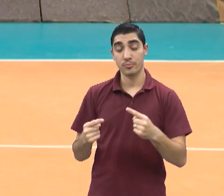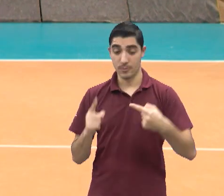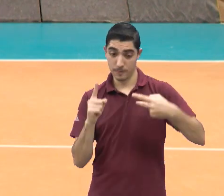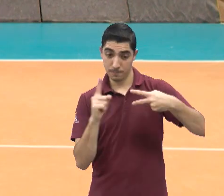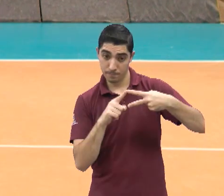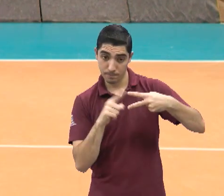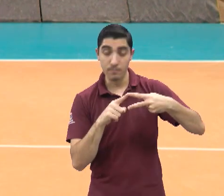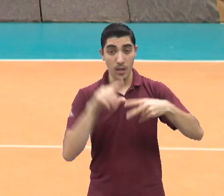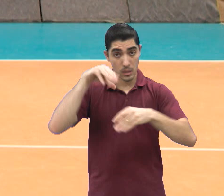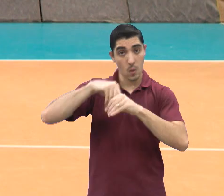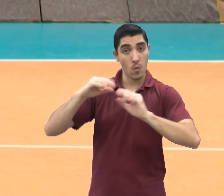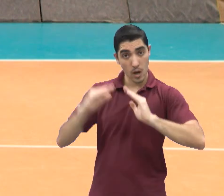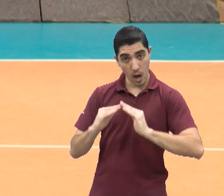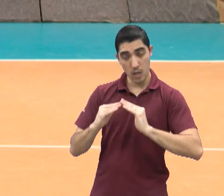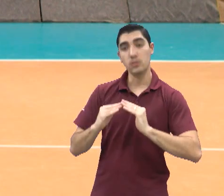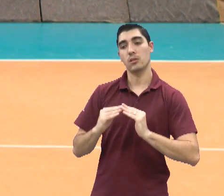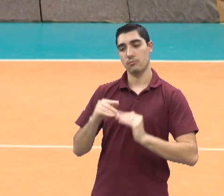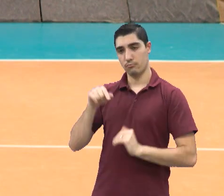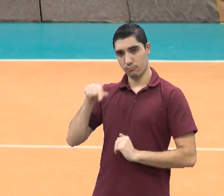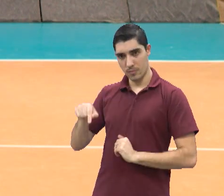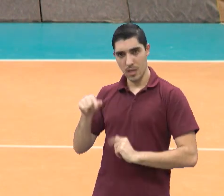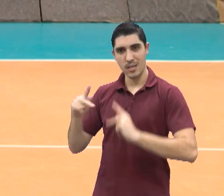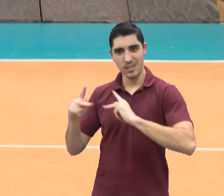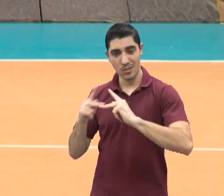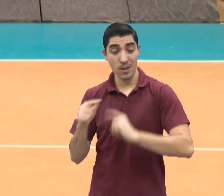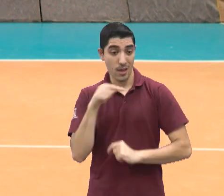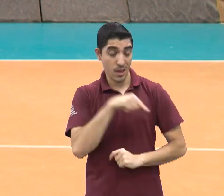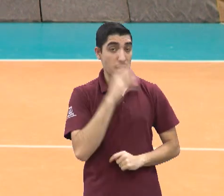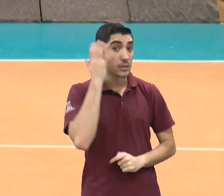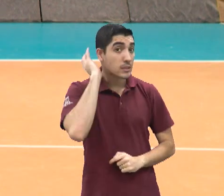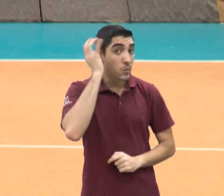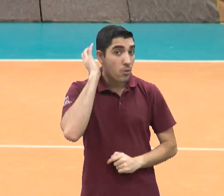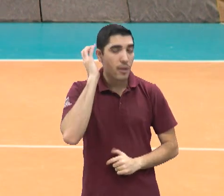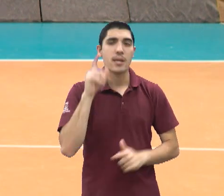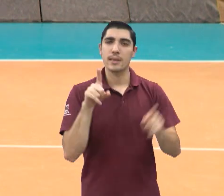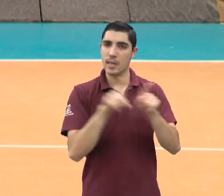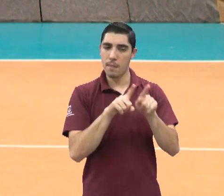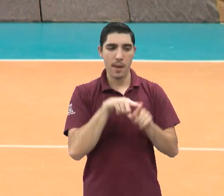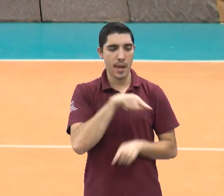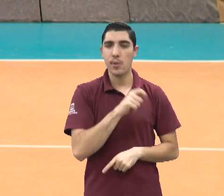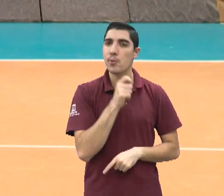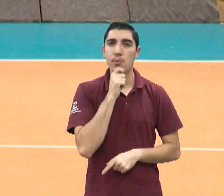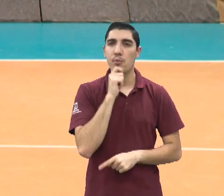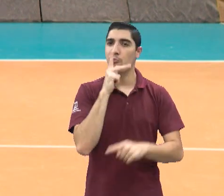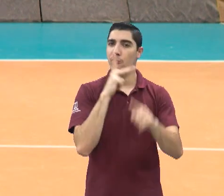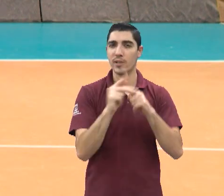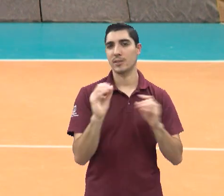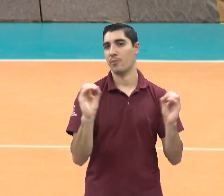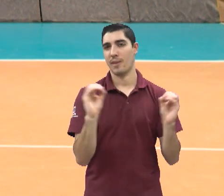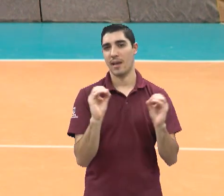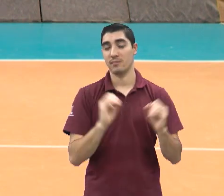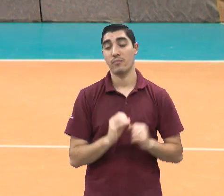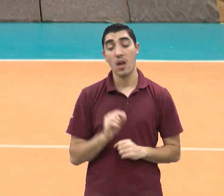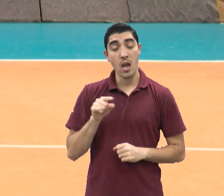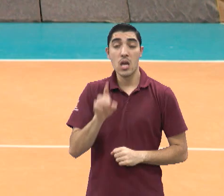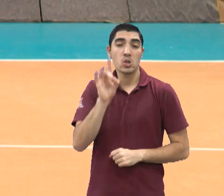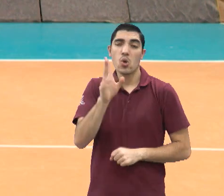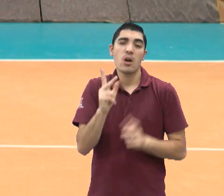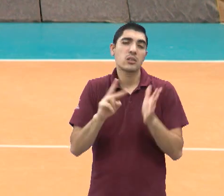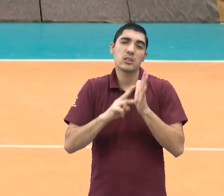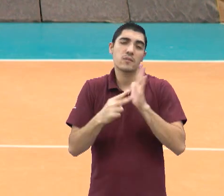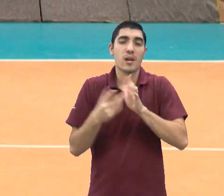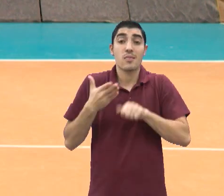em casa contra o Santo André, outro time que ainda não venceu no campeonato. Será um treino de luxo visando